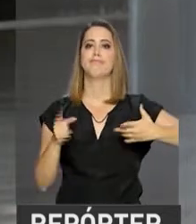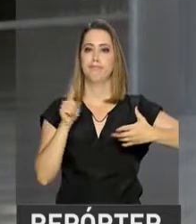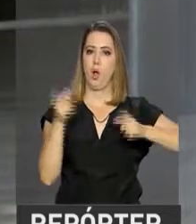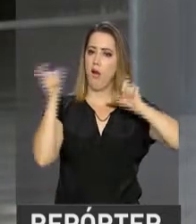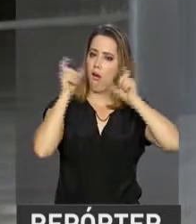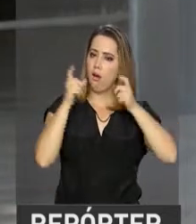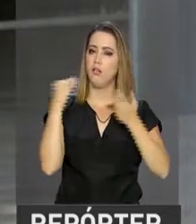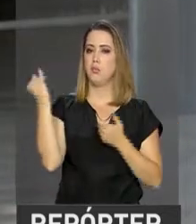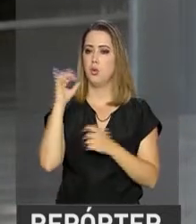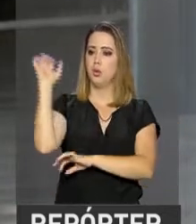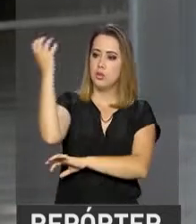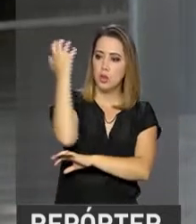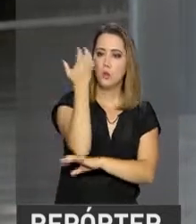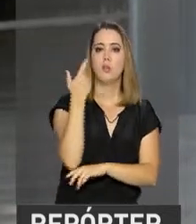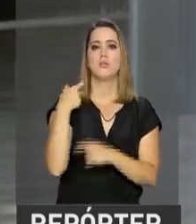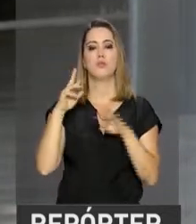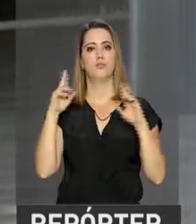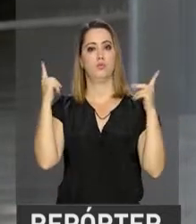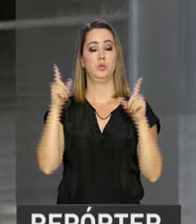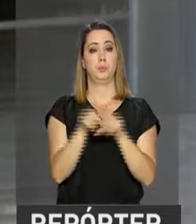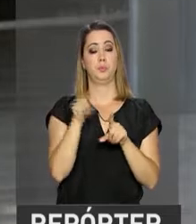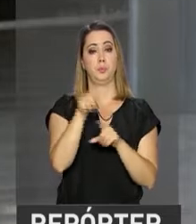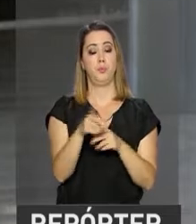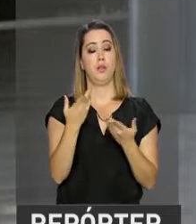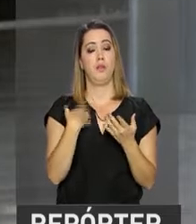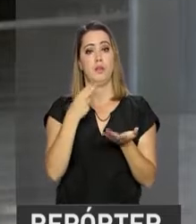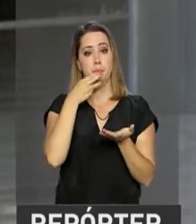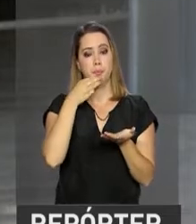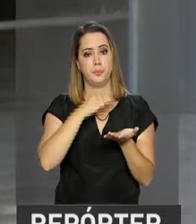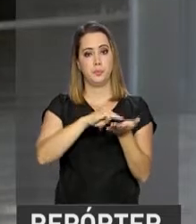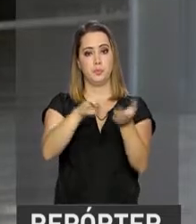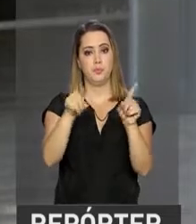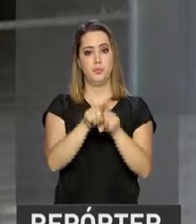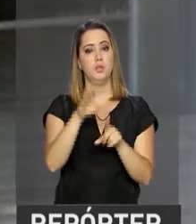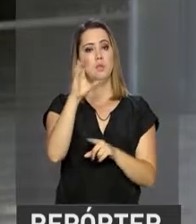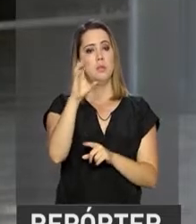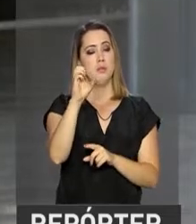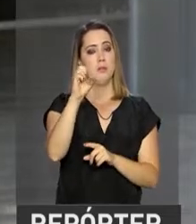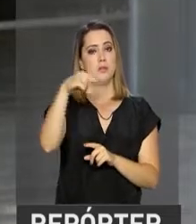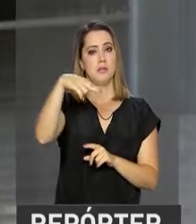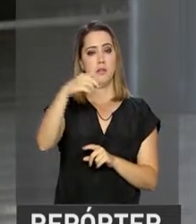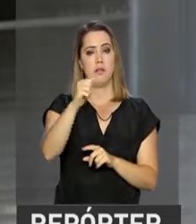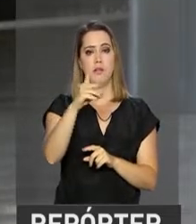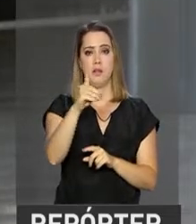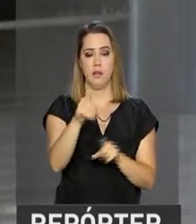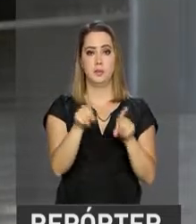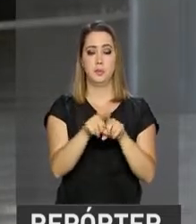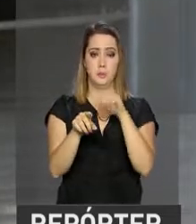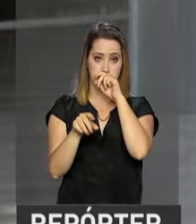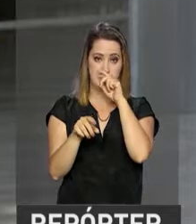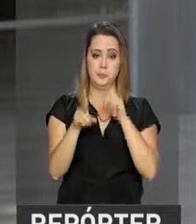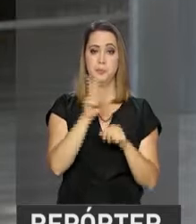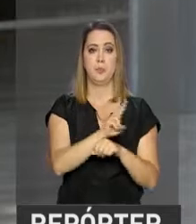encaminhadas pelo cenário o centro nacional de gerenciamento de riscos e desastres e pela defesa civil dos estados